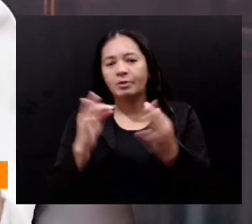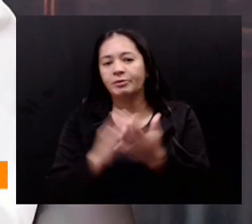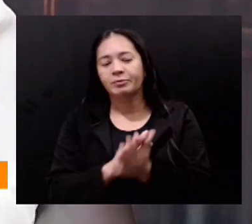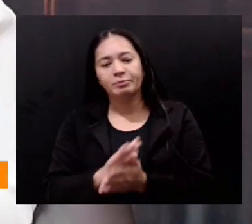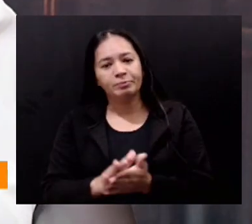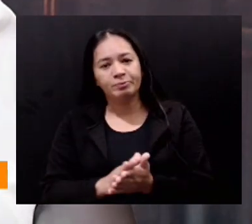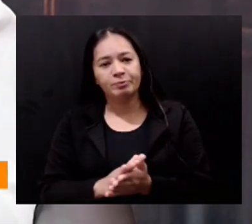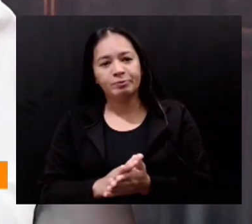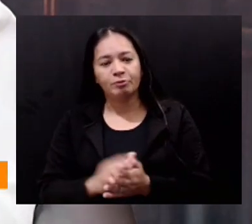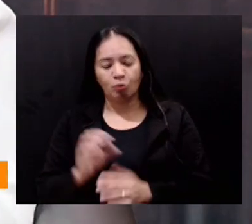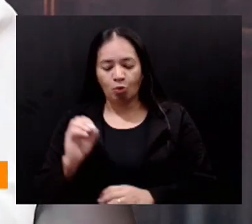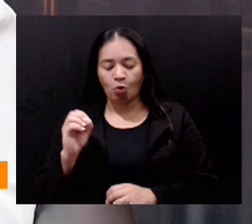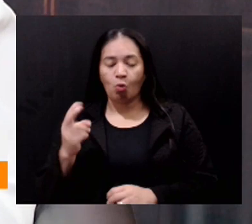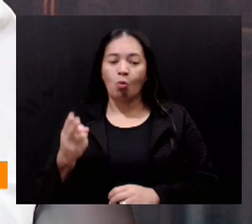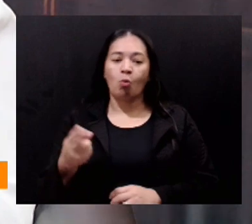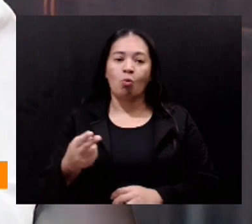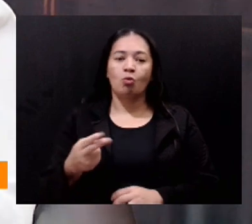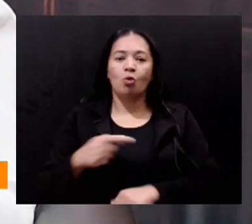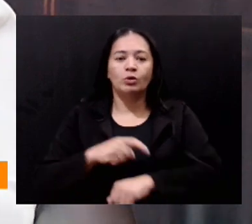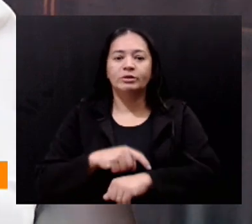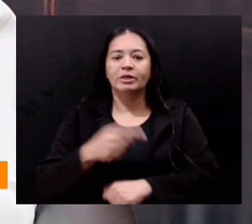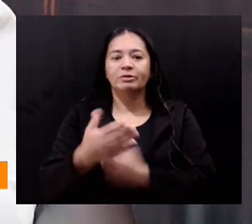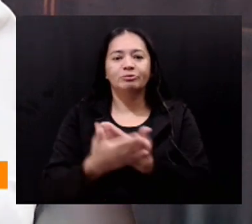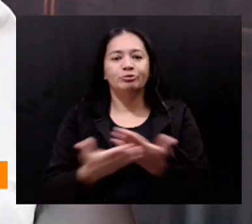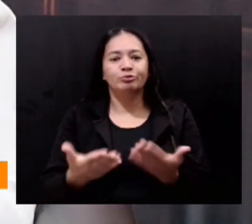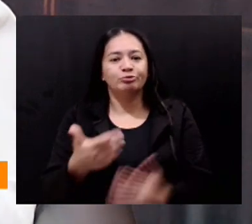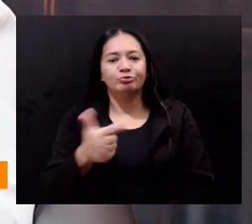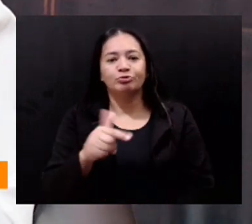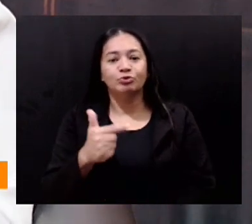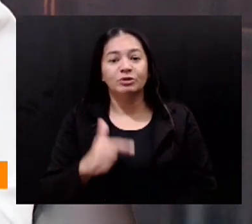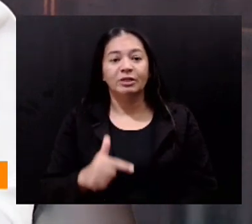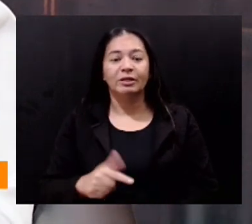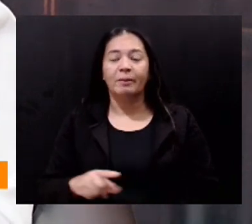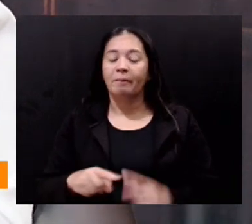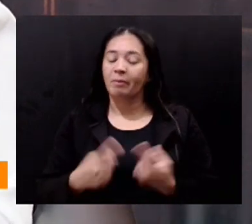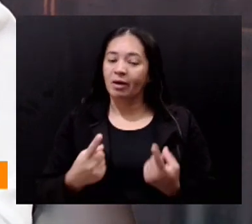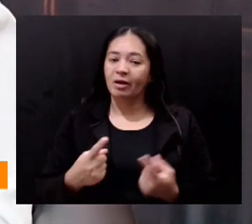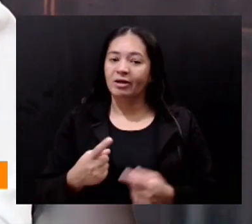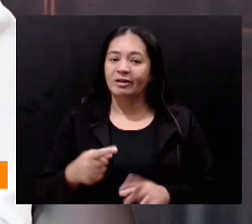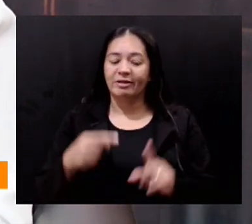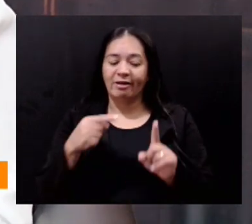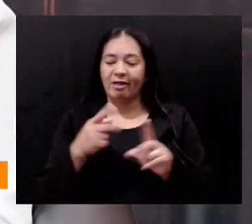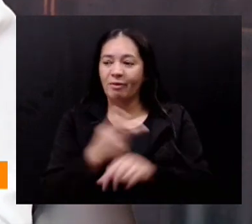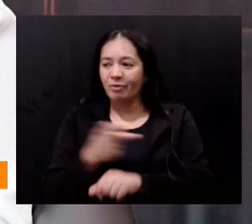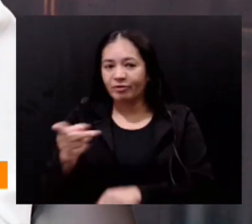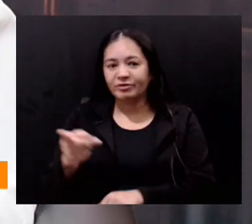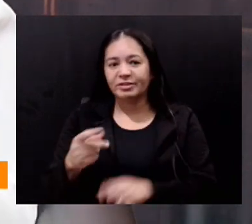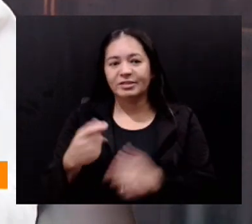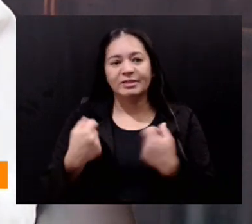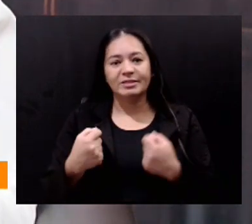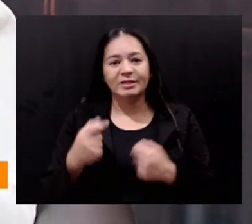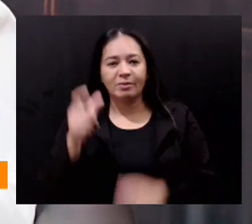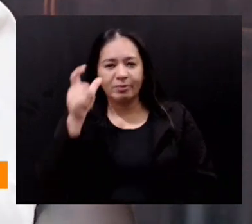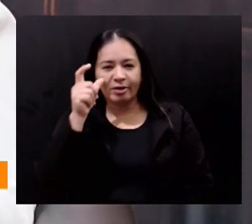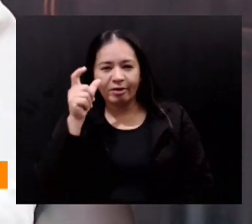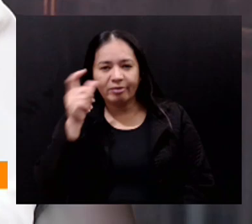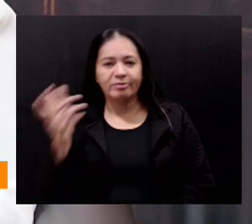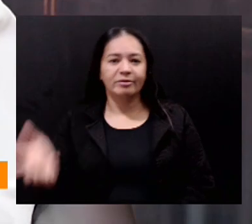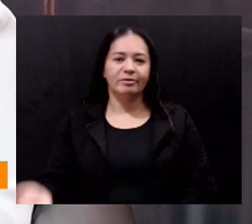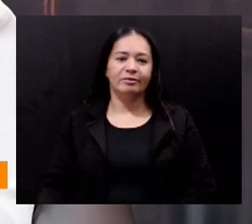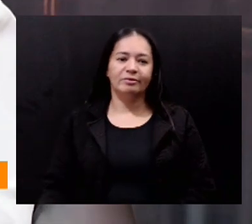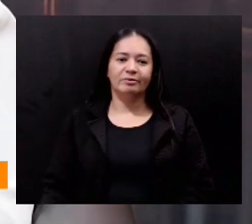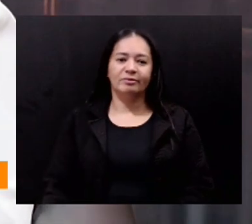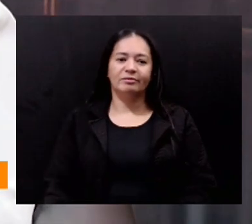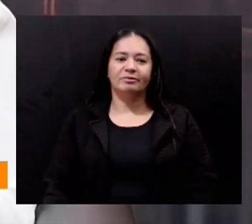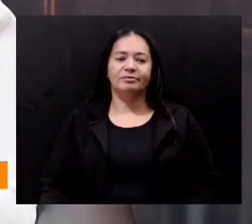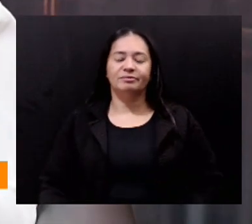um tempo para você, né, mas quando procura, ela tem sempre esse interesse. Então, eh, a diferença